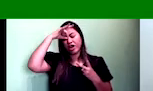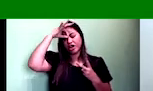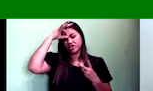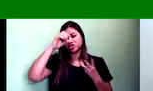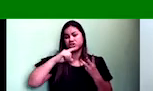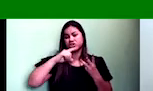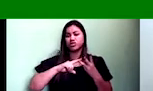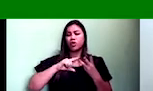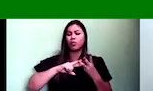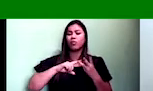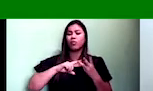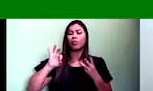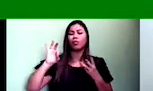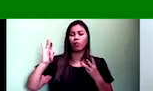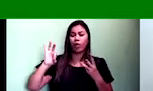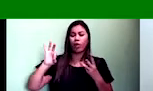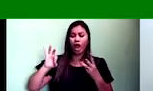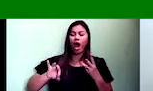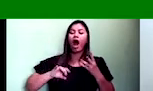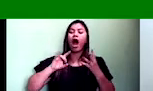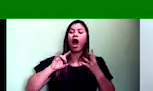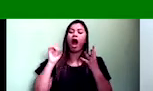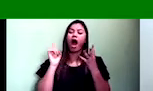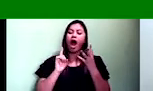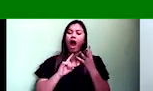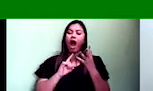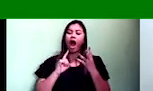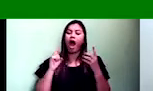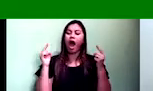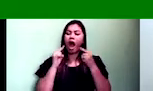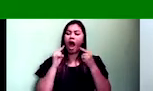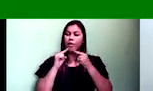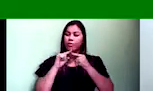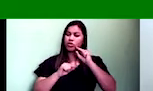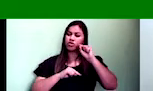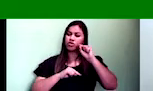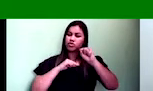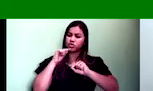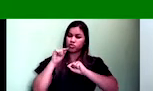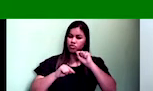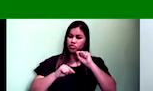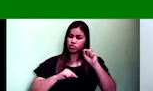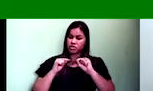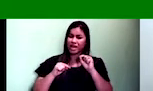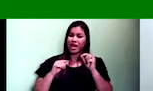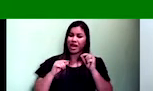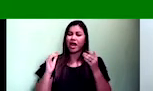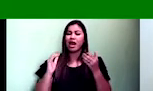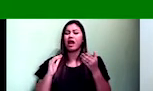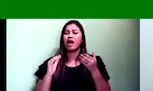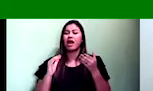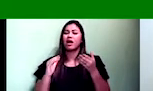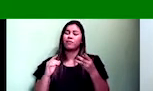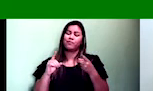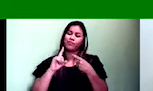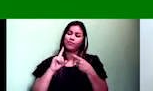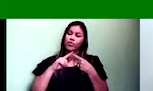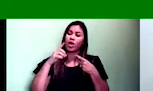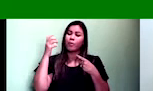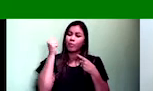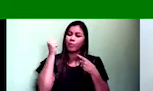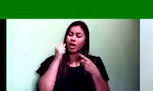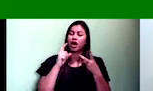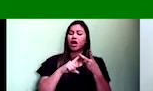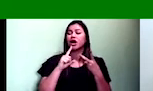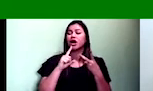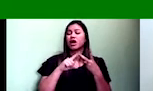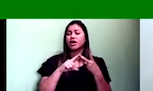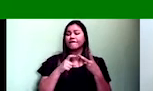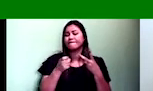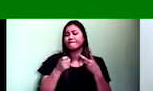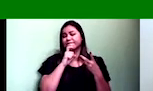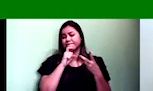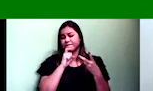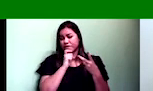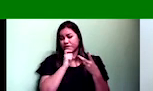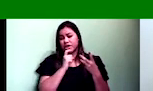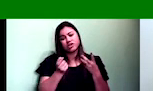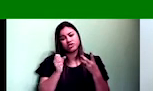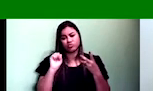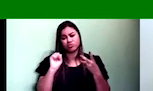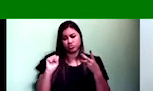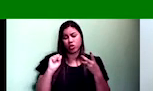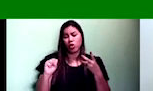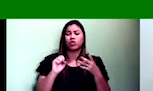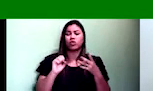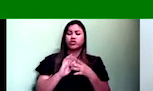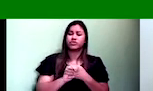como pus. Algumas têm cheiro forte e ruim. Tem gente que sente dor ao urinar ou durante a relação